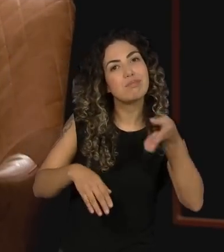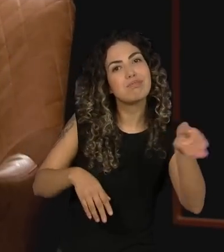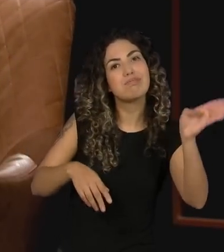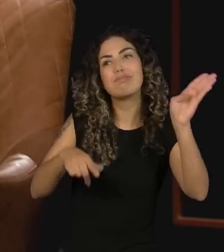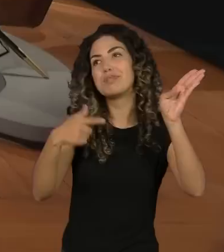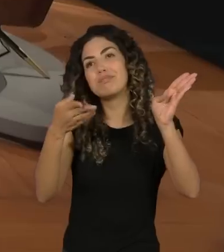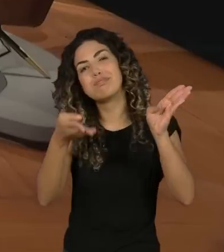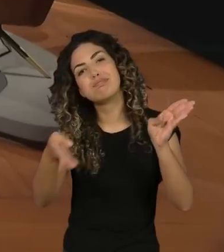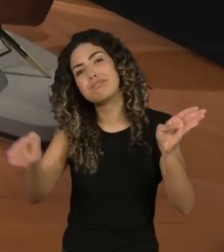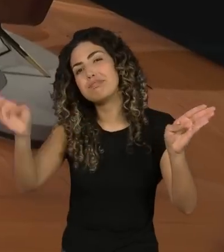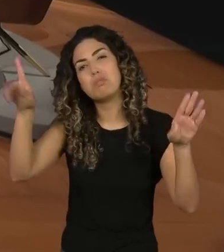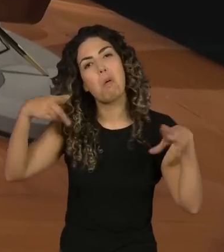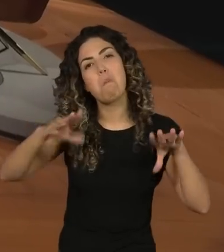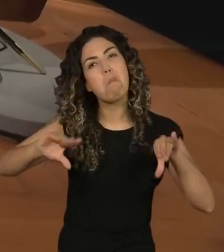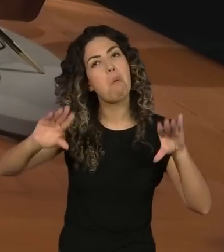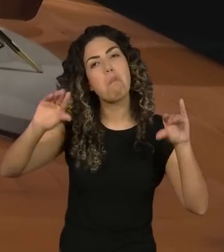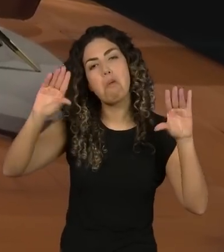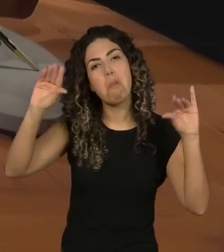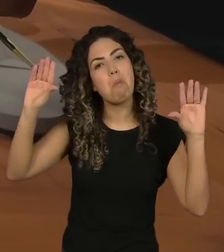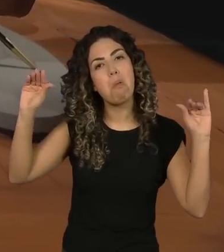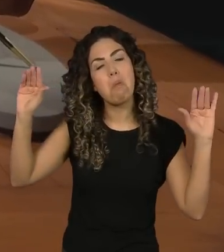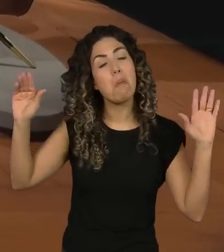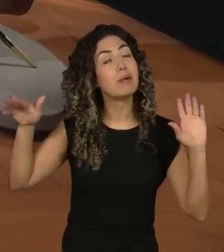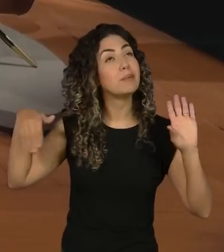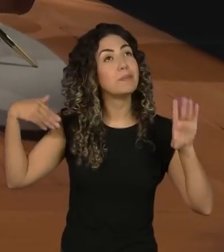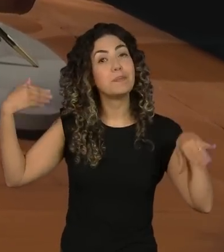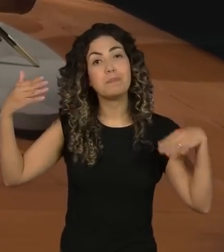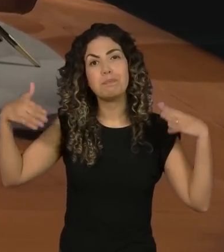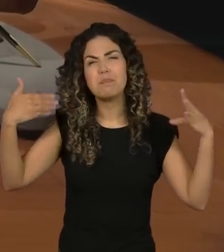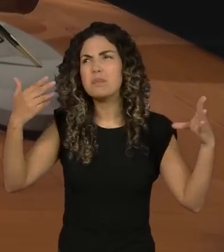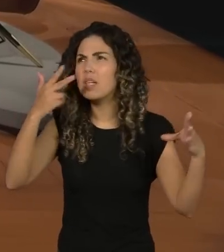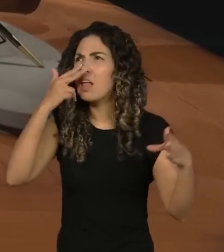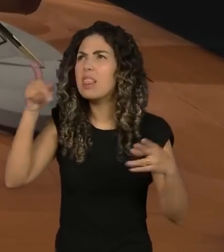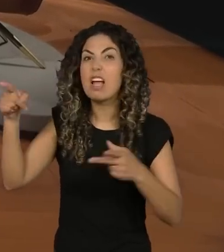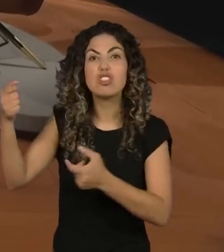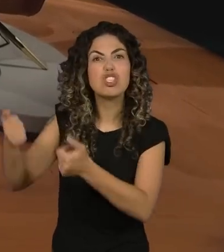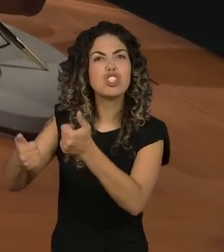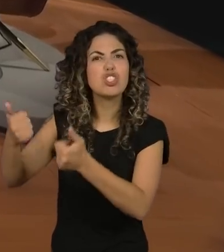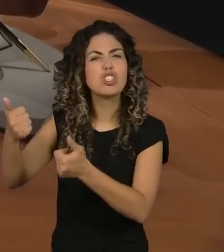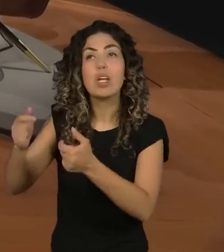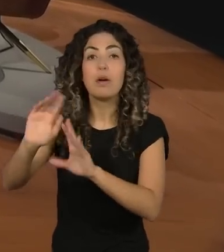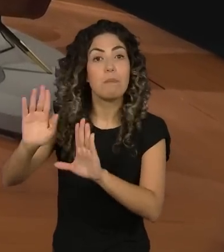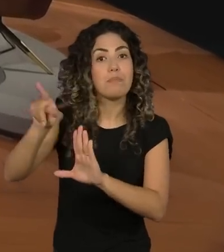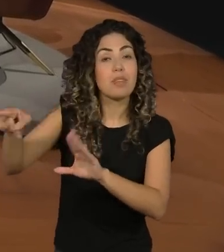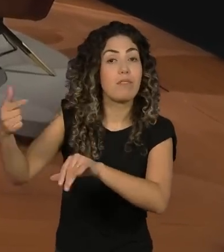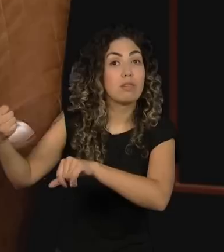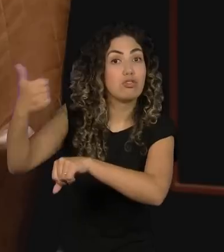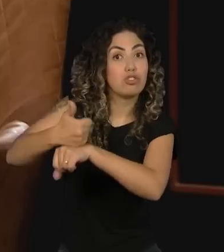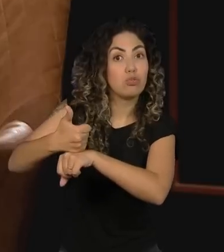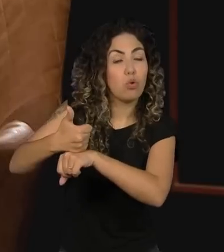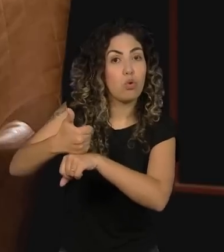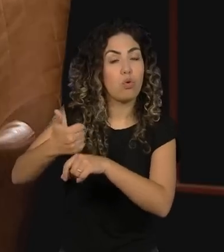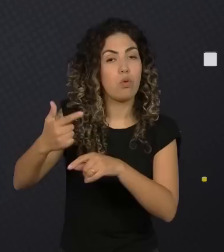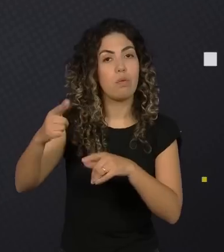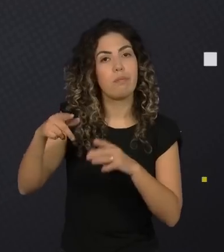viu. Um belo dia ele está dirigindo, se não me engano, Pássaro Azul, que ele ganhou o